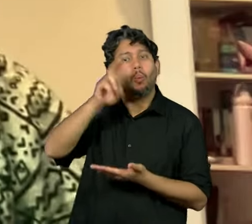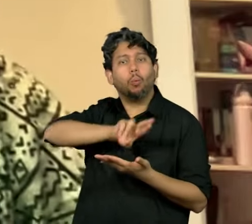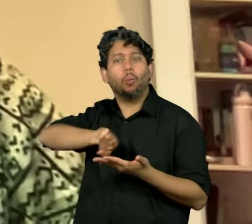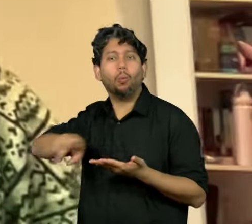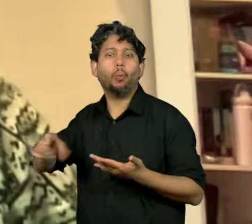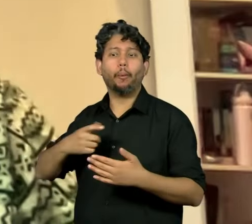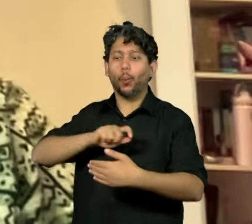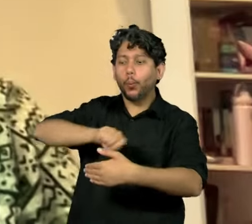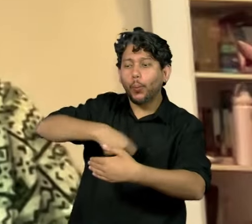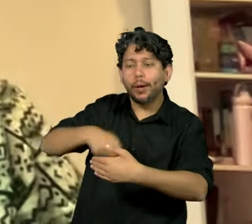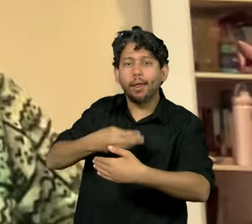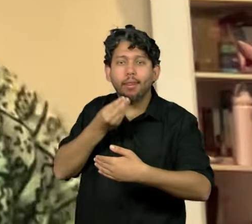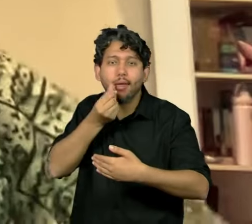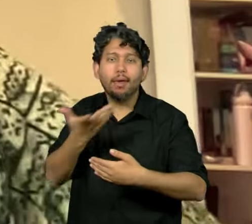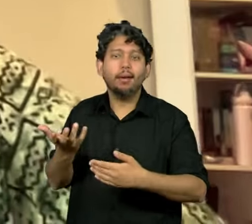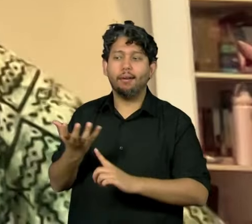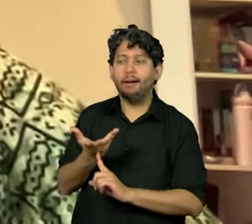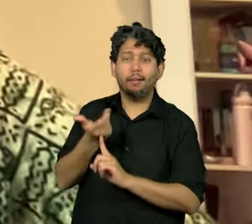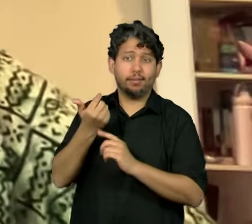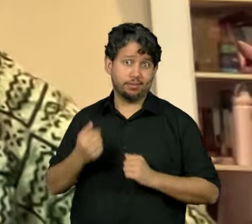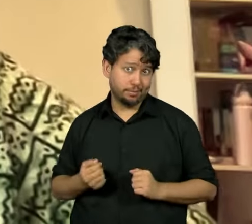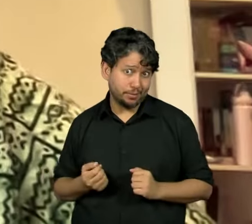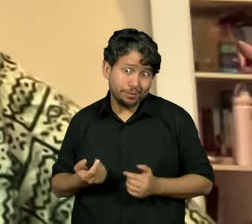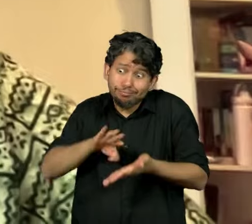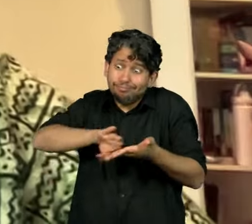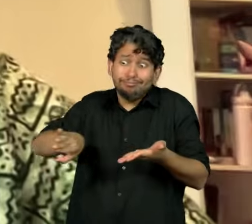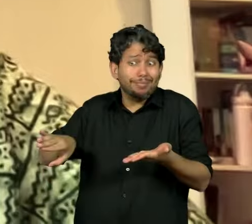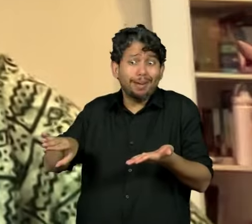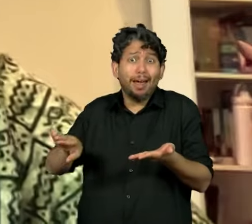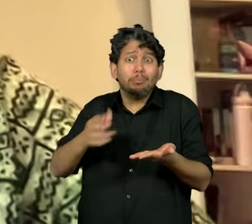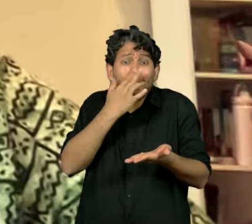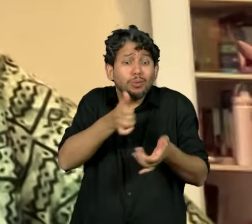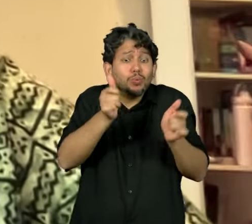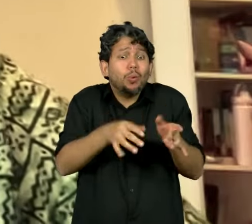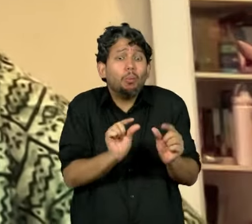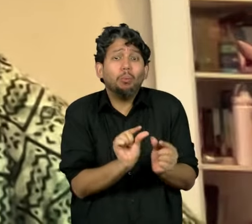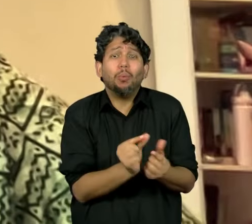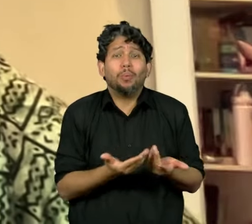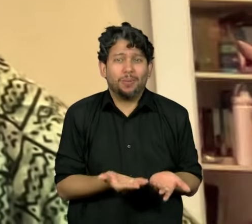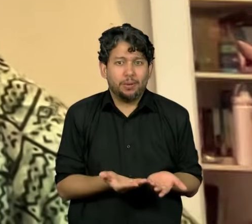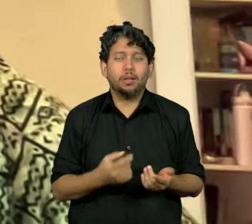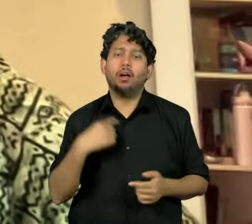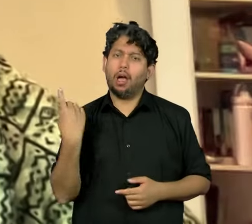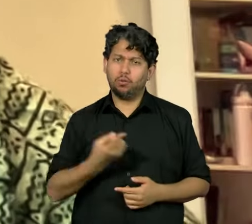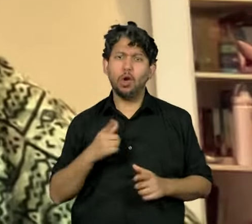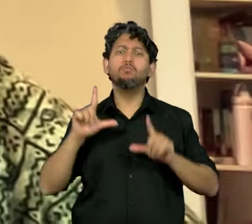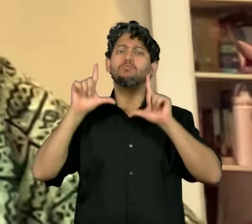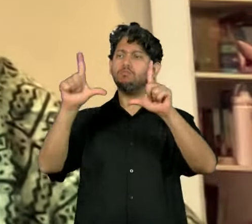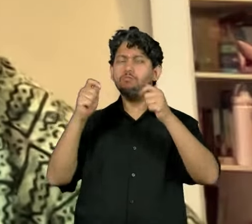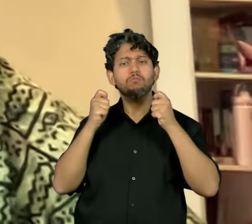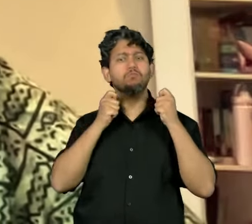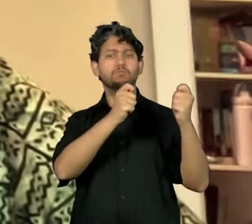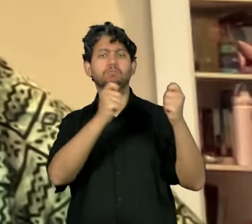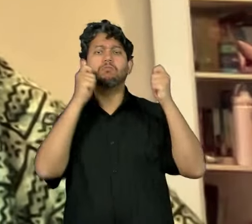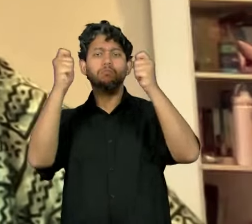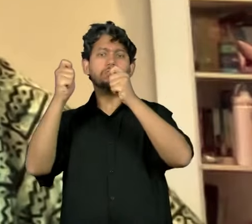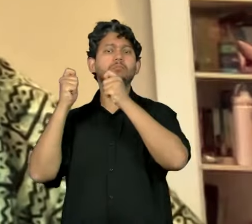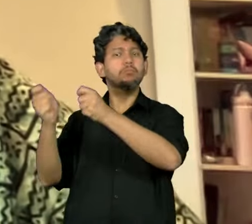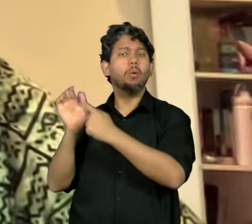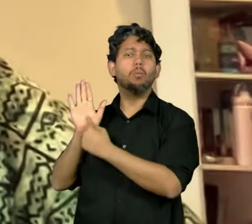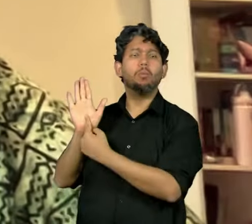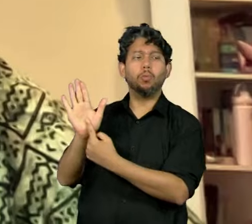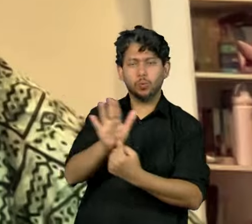nas relações civilizadas. Pois bem, nós fizemos um manifesto naquela época, né, que circulou dentro da feira